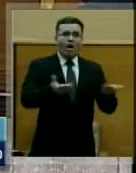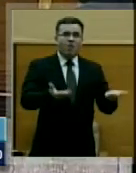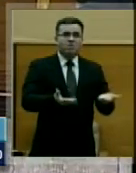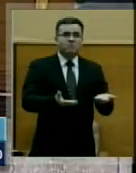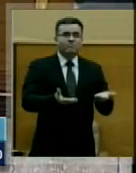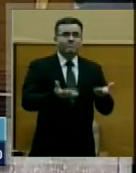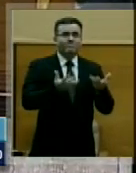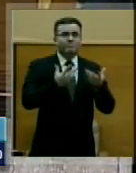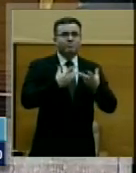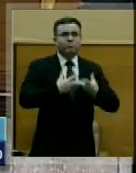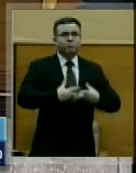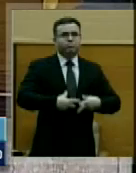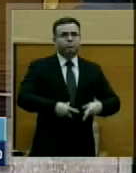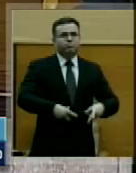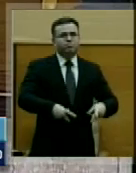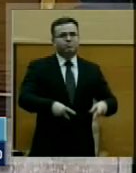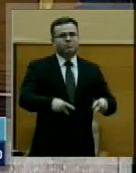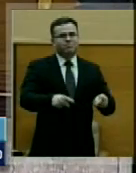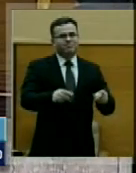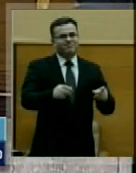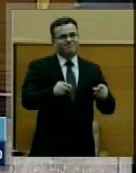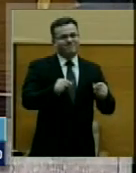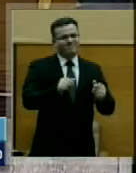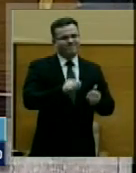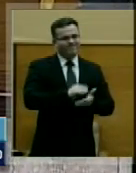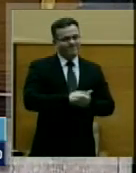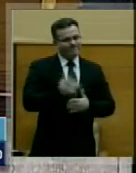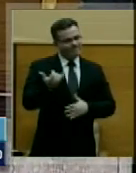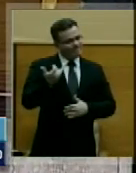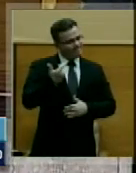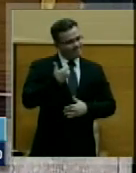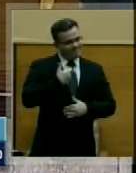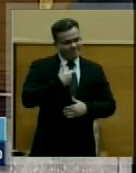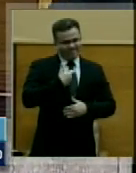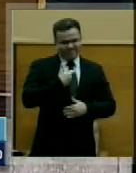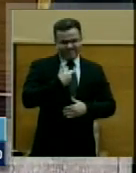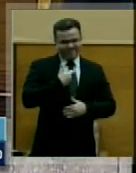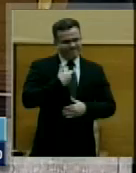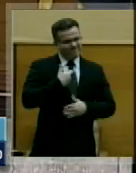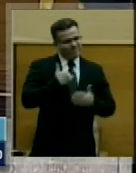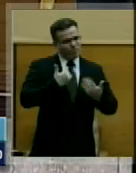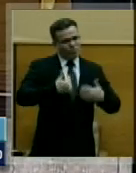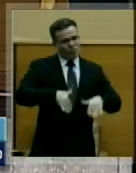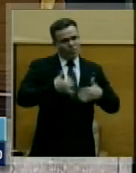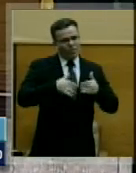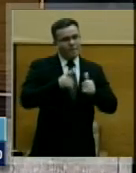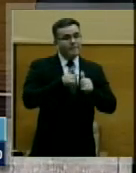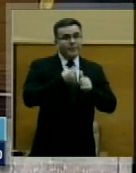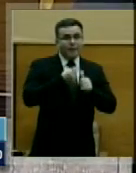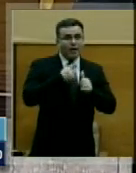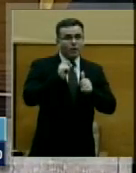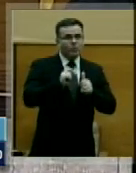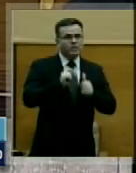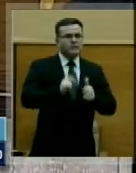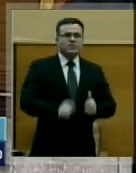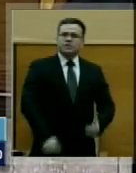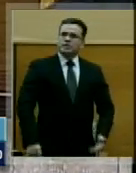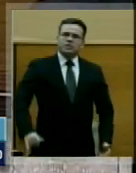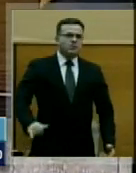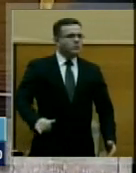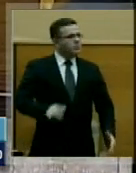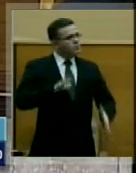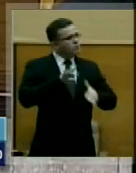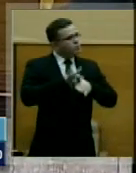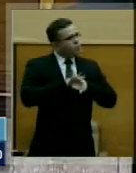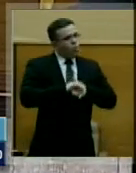na nossa adolescência. E quando a gente recebe essa notícia, a primeira coisa que vem é: maldita doença que roubou a minha